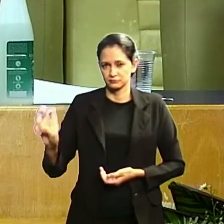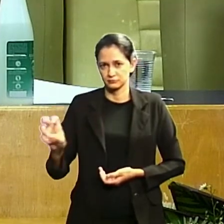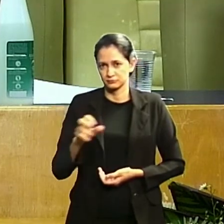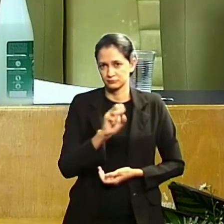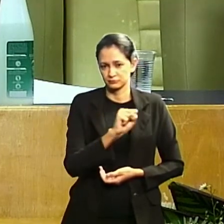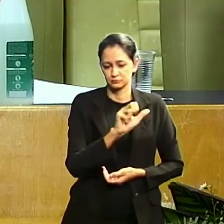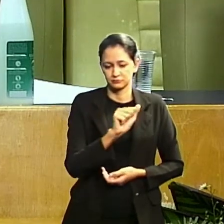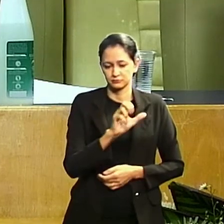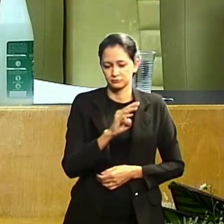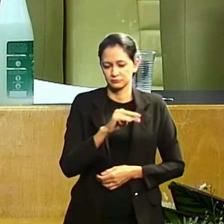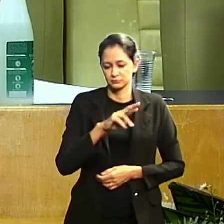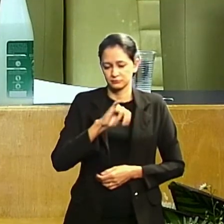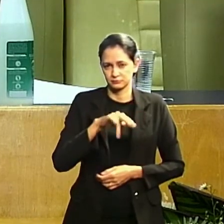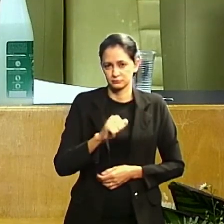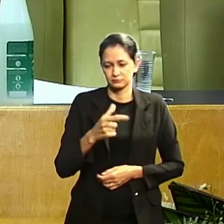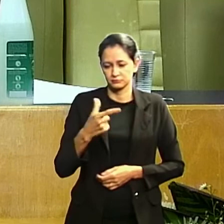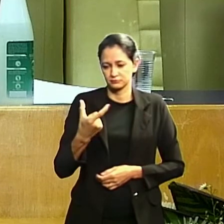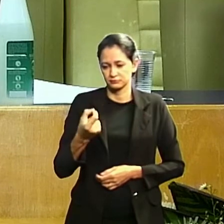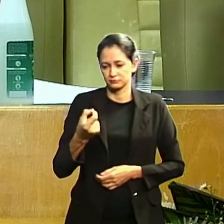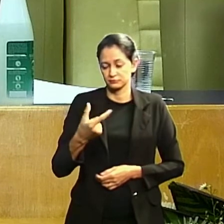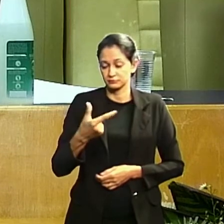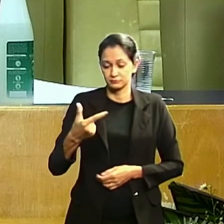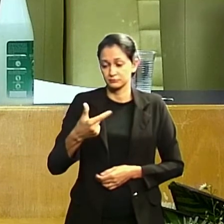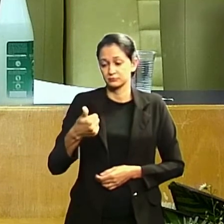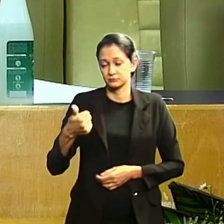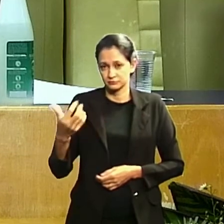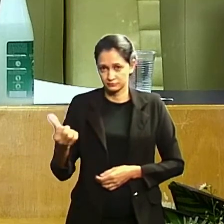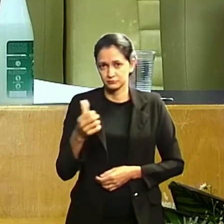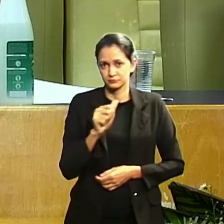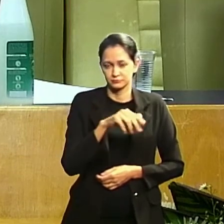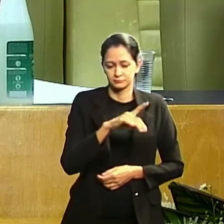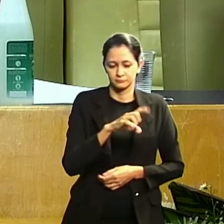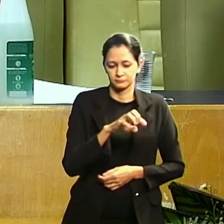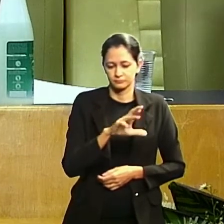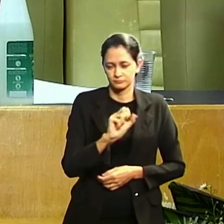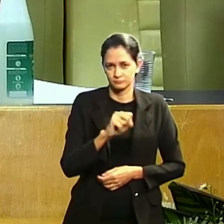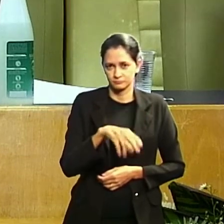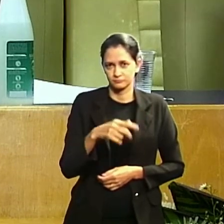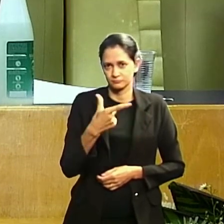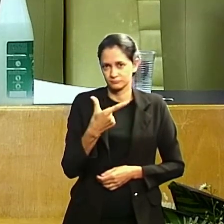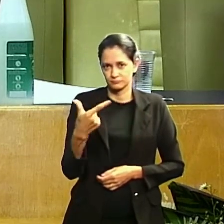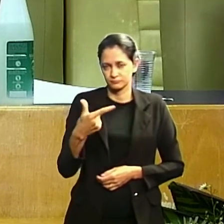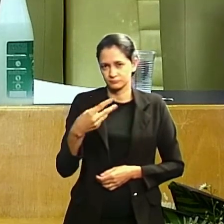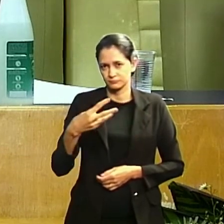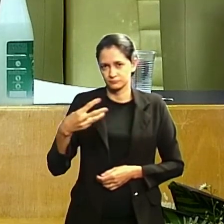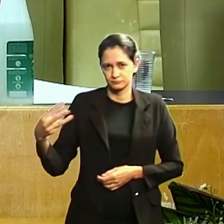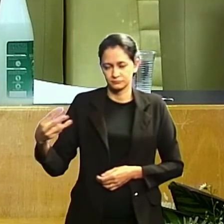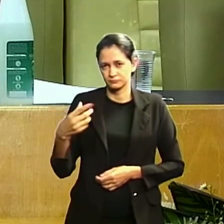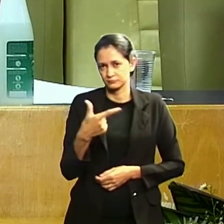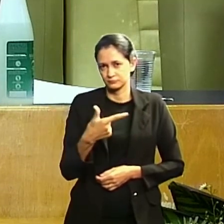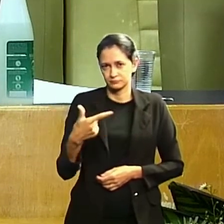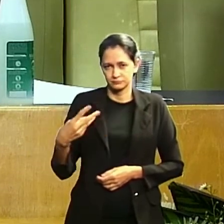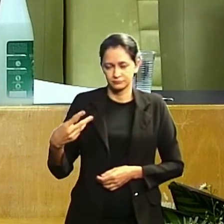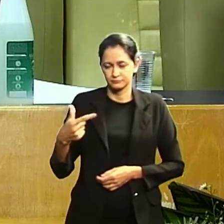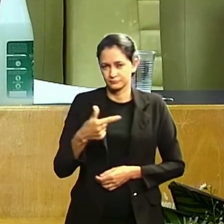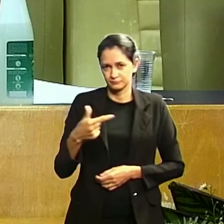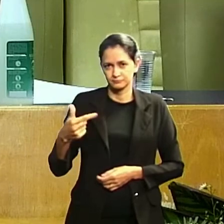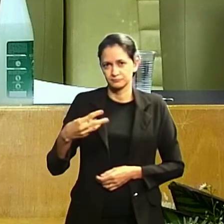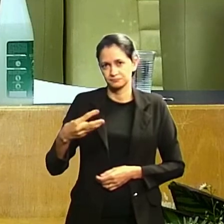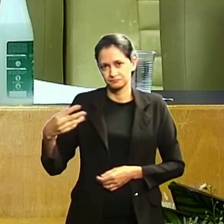295. Sabina Gacês, 2216. Anderson Salles, 2233, 2234.